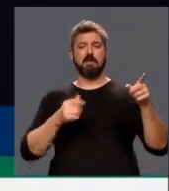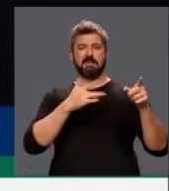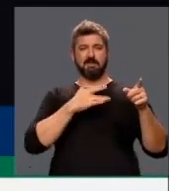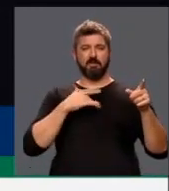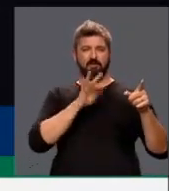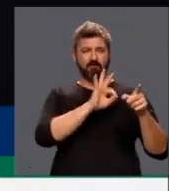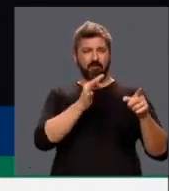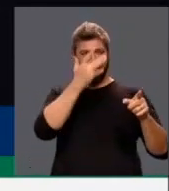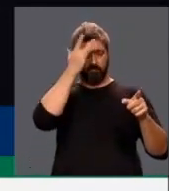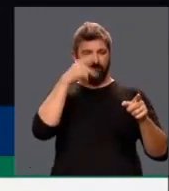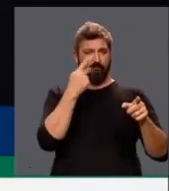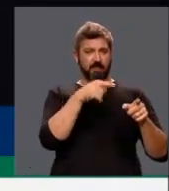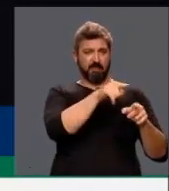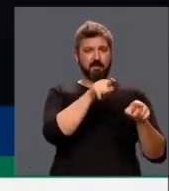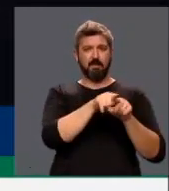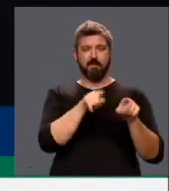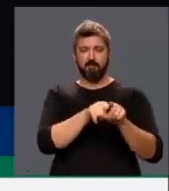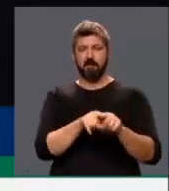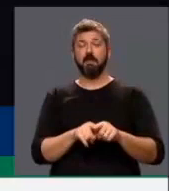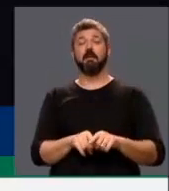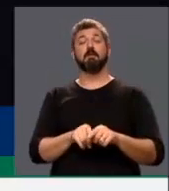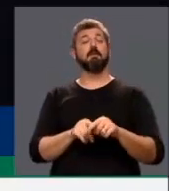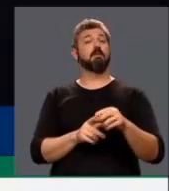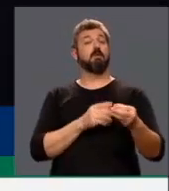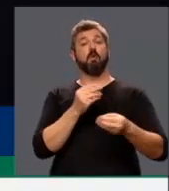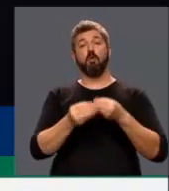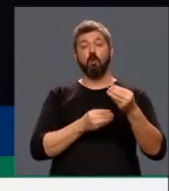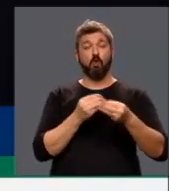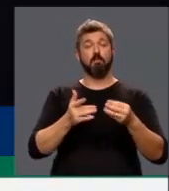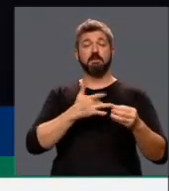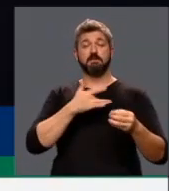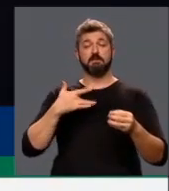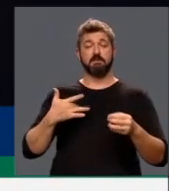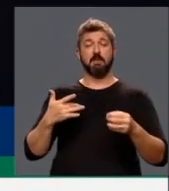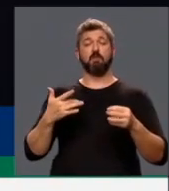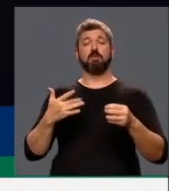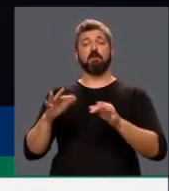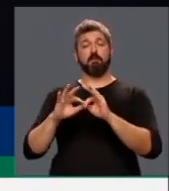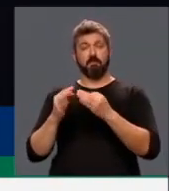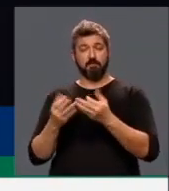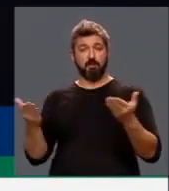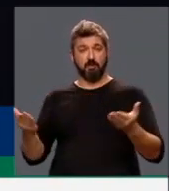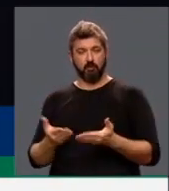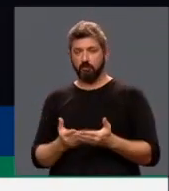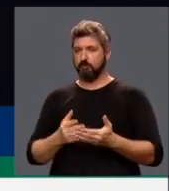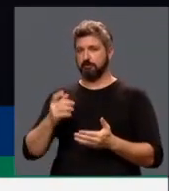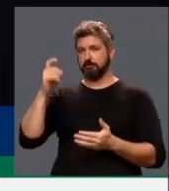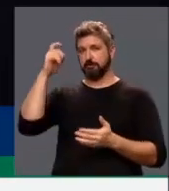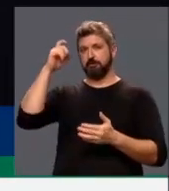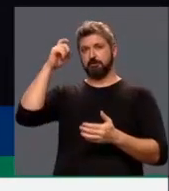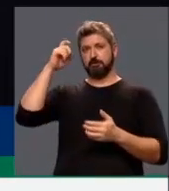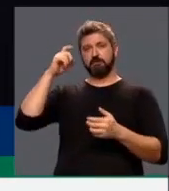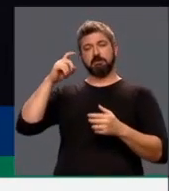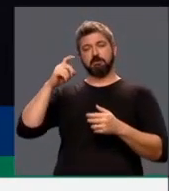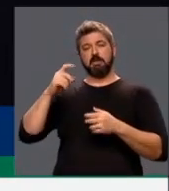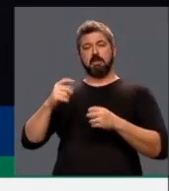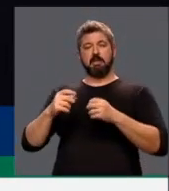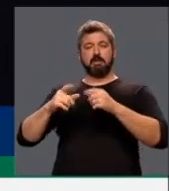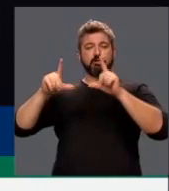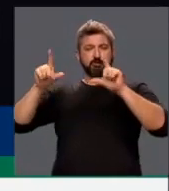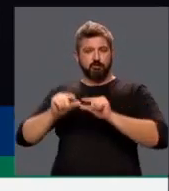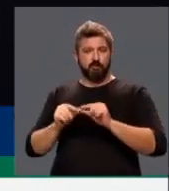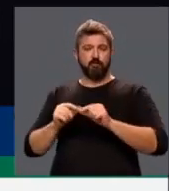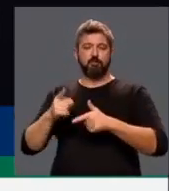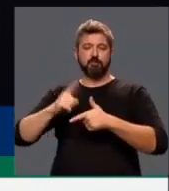falar depois de mim, e certamente vai falar como a Estratégia de Saúde da Família diminui a diferença, né, dos indicadores de